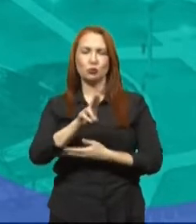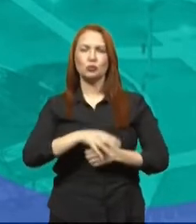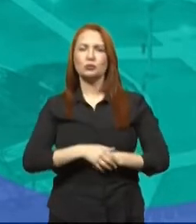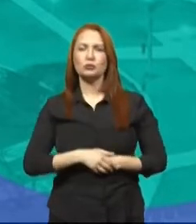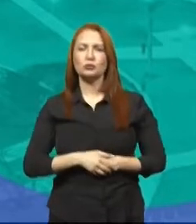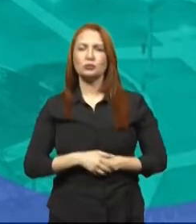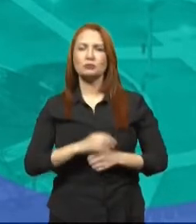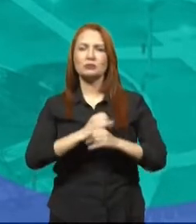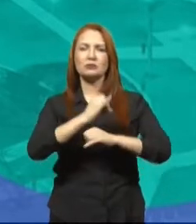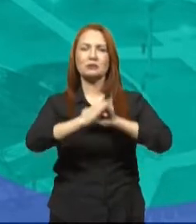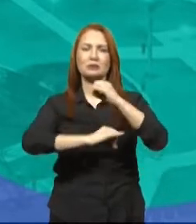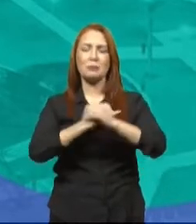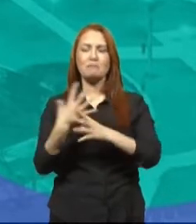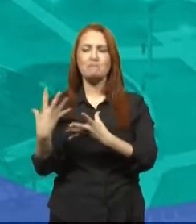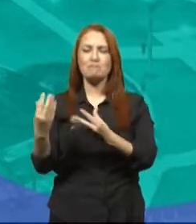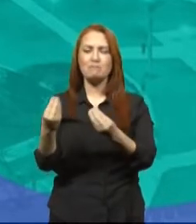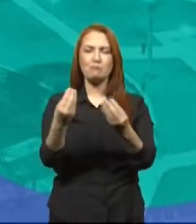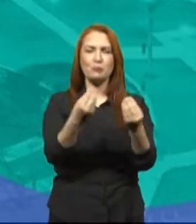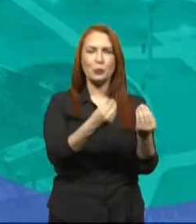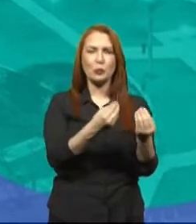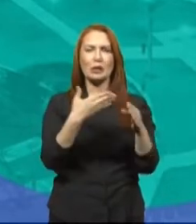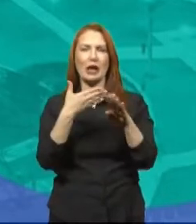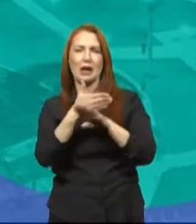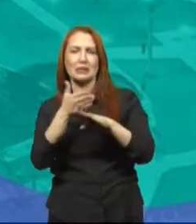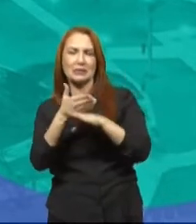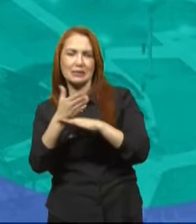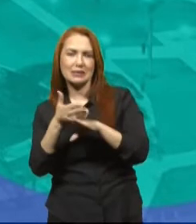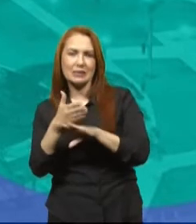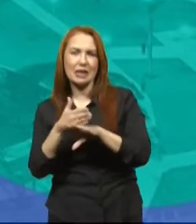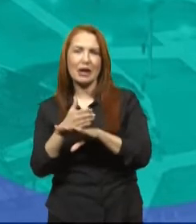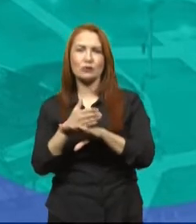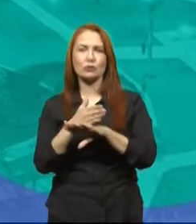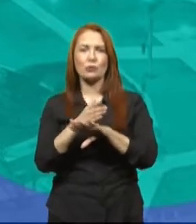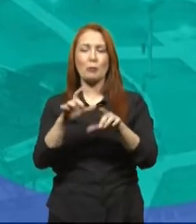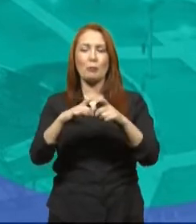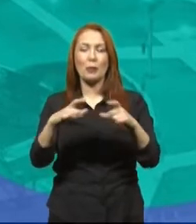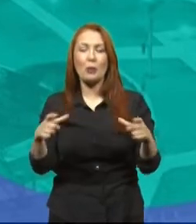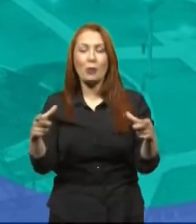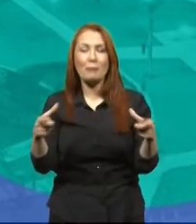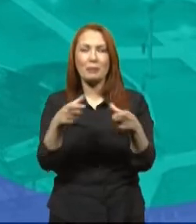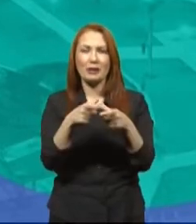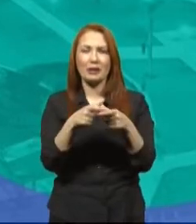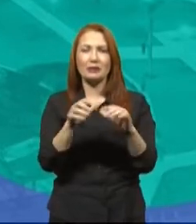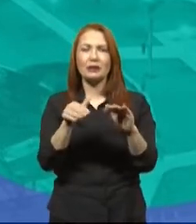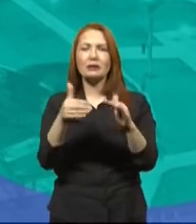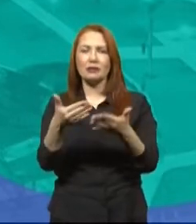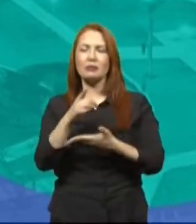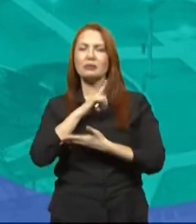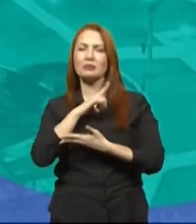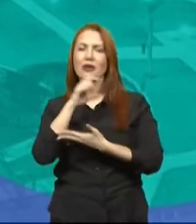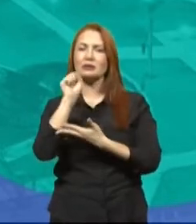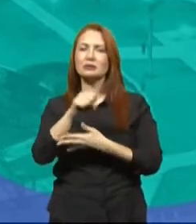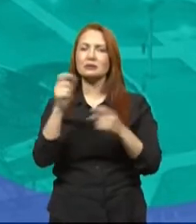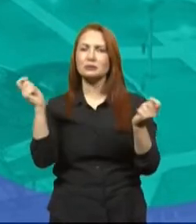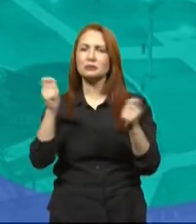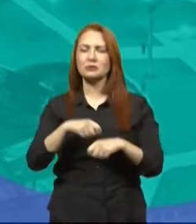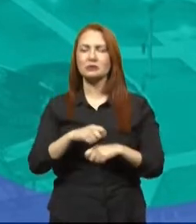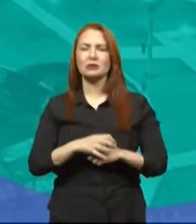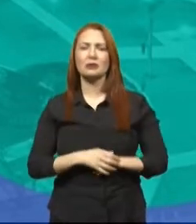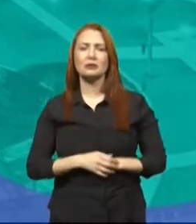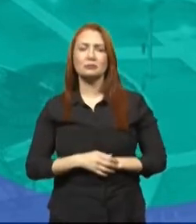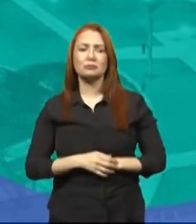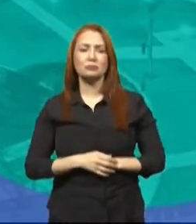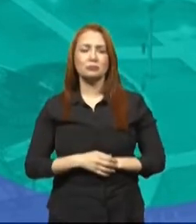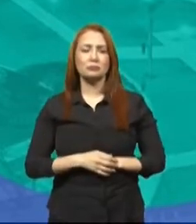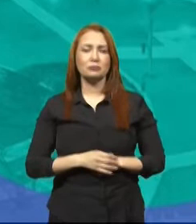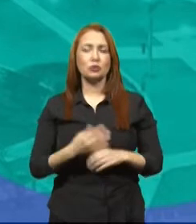de enorme quantidade de acessos numa área muito pequena, que há sim um potencial de aplicações que às vezes não estamos nem